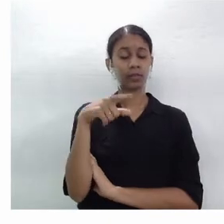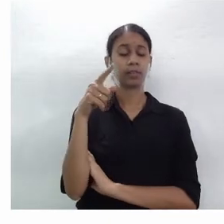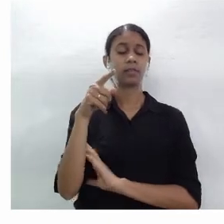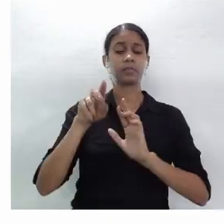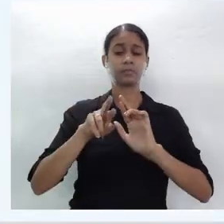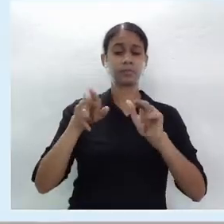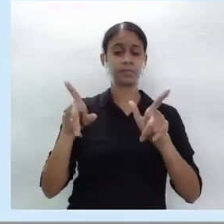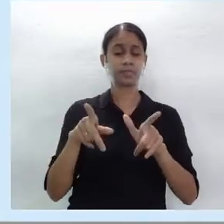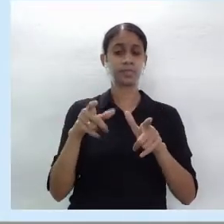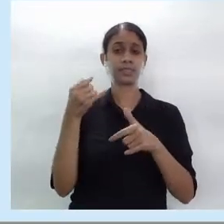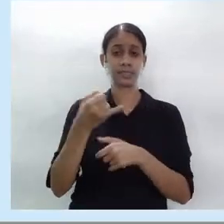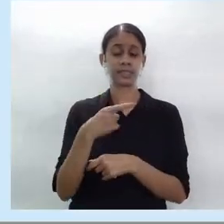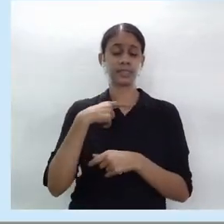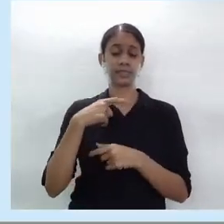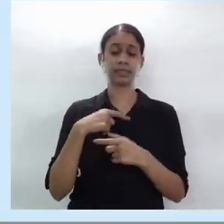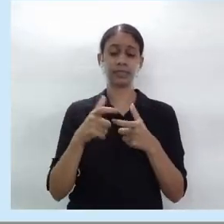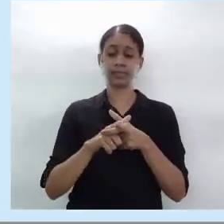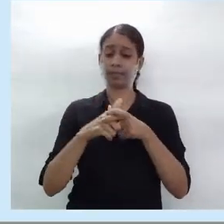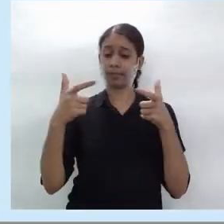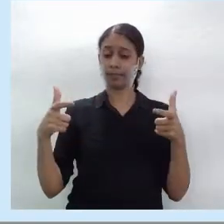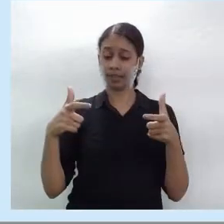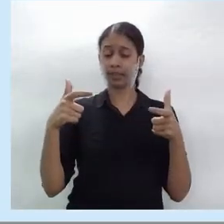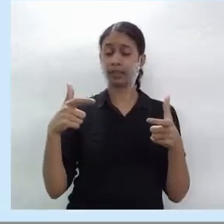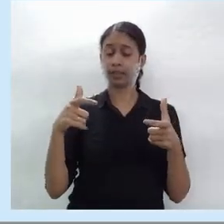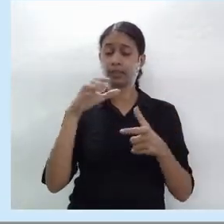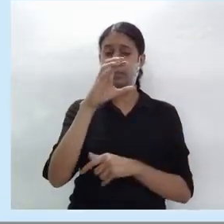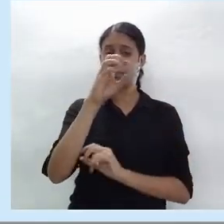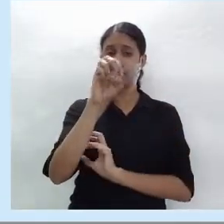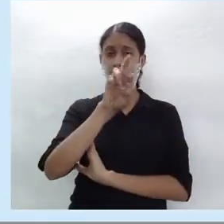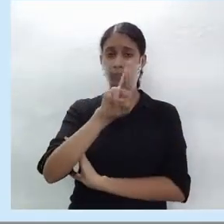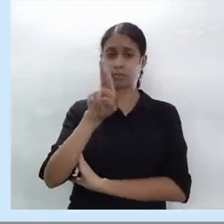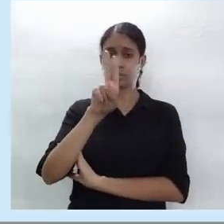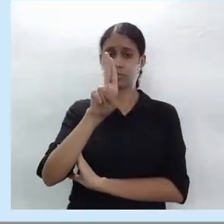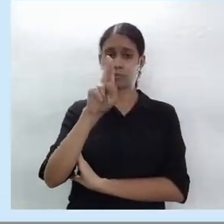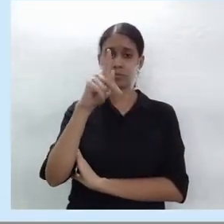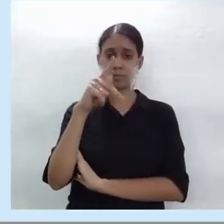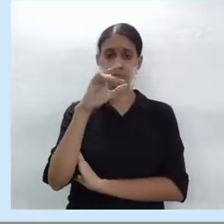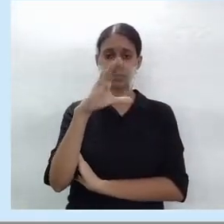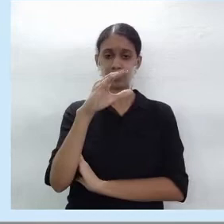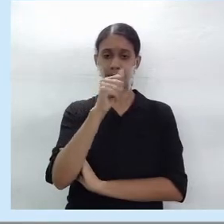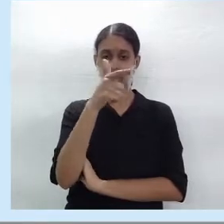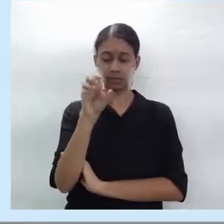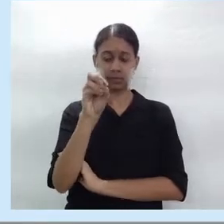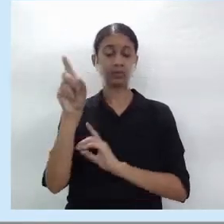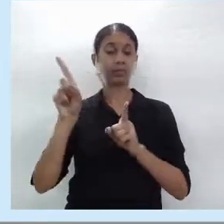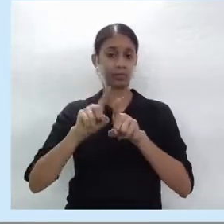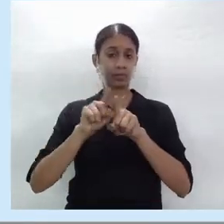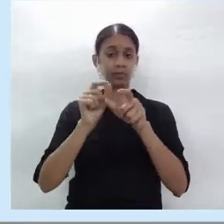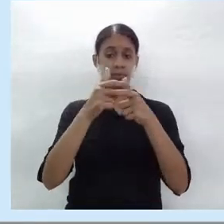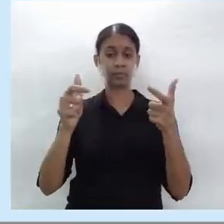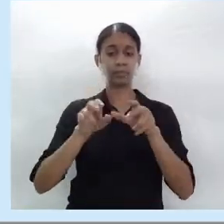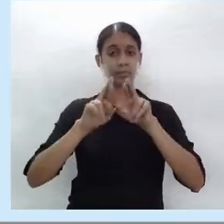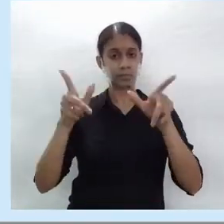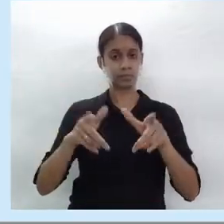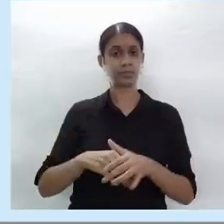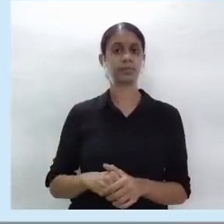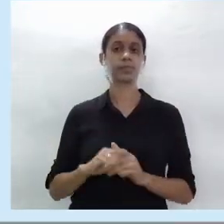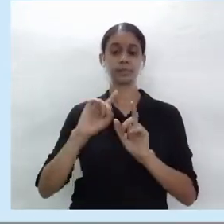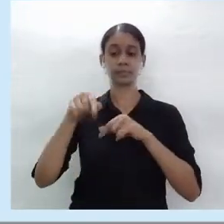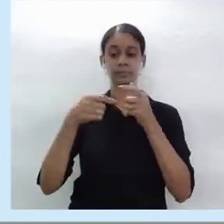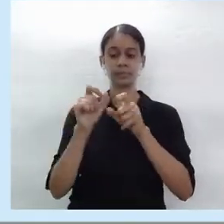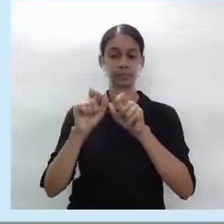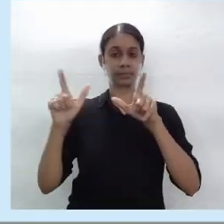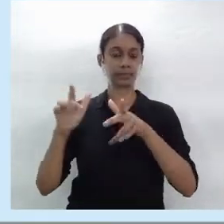maior o índice de corrupção, maior também as desigualdades. Ok? Vai para o próximo slide. E